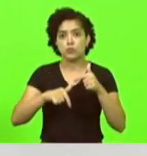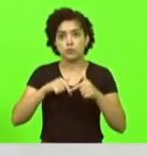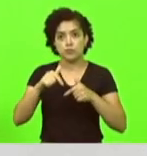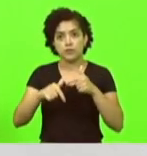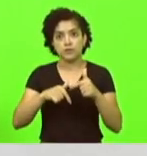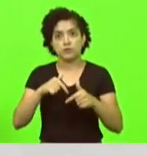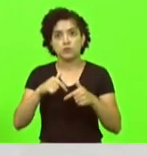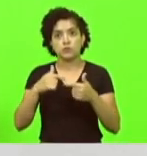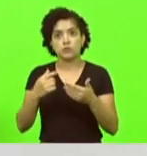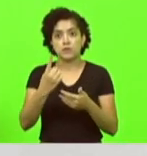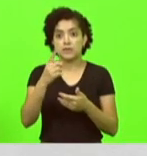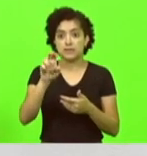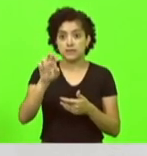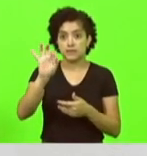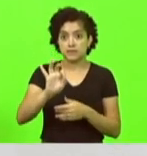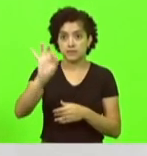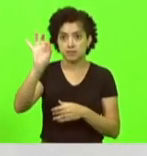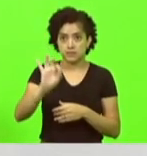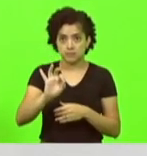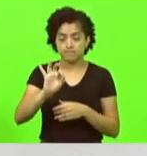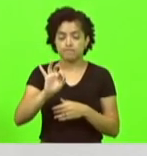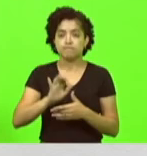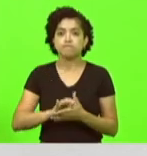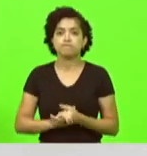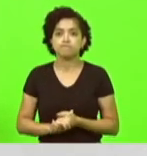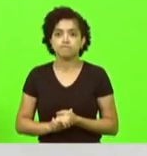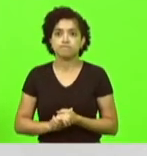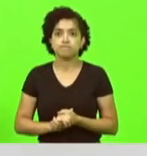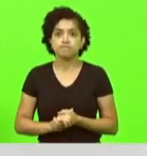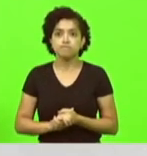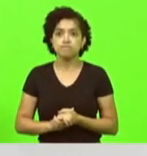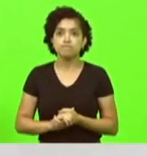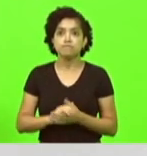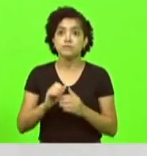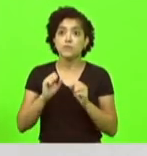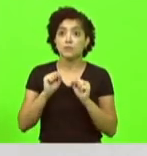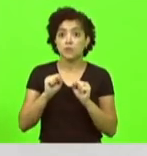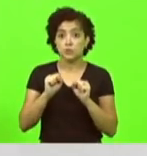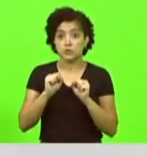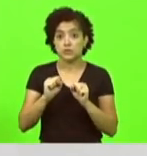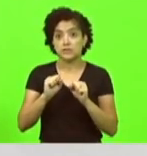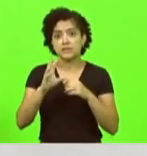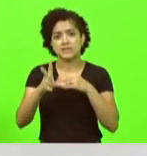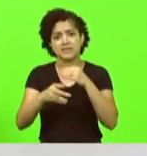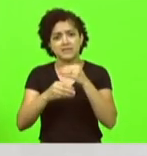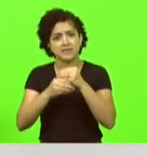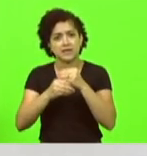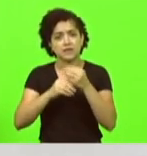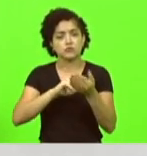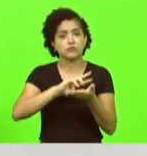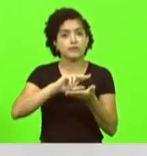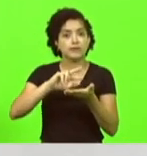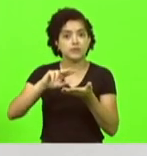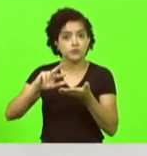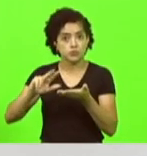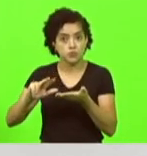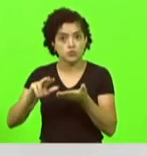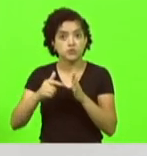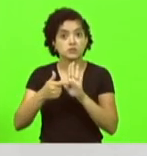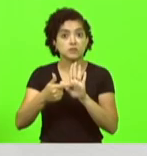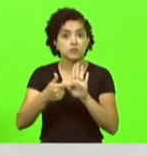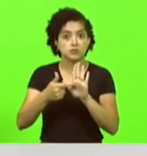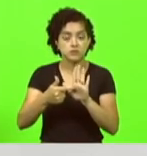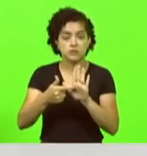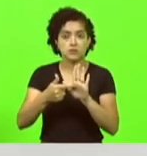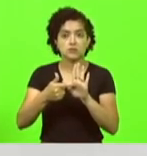quinze por cento de reposição poderiam ter aqui além cada tantas outras ações que